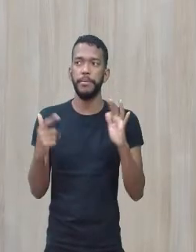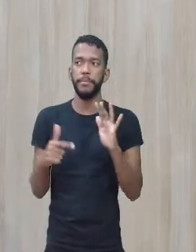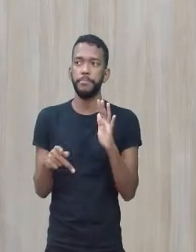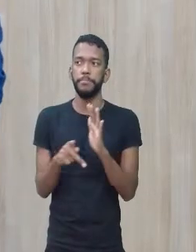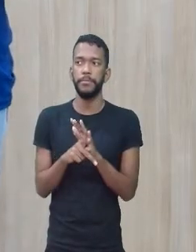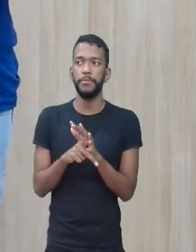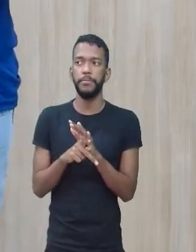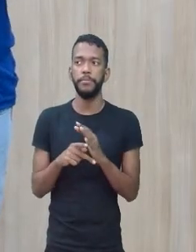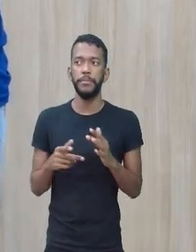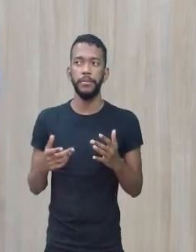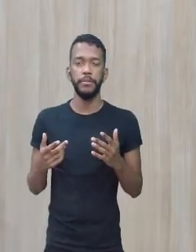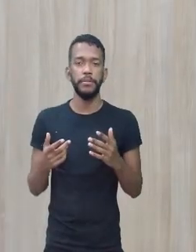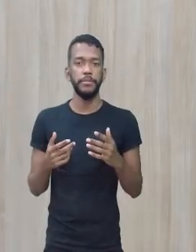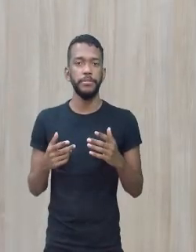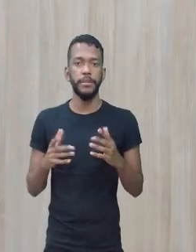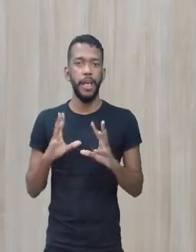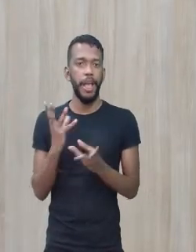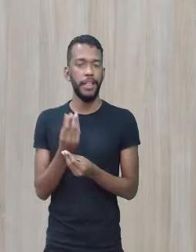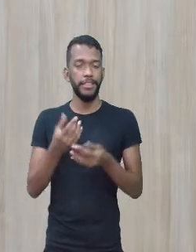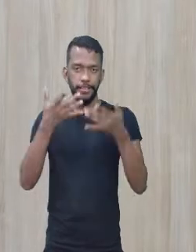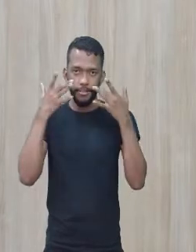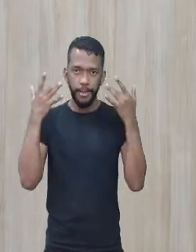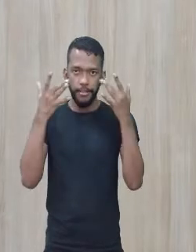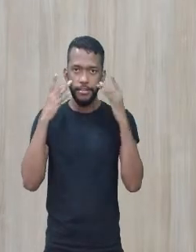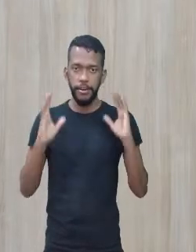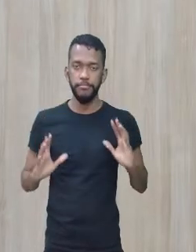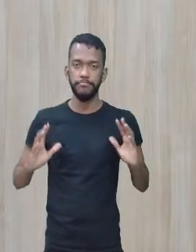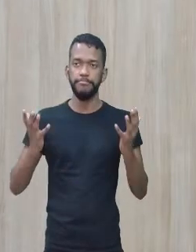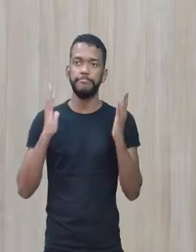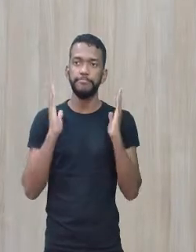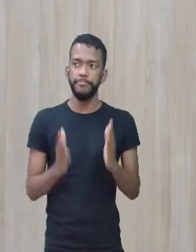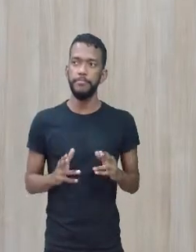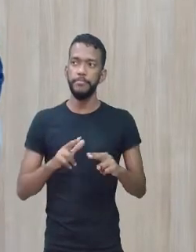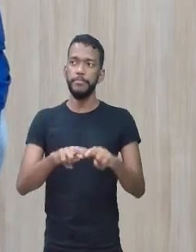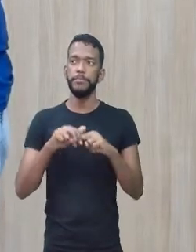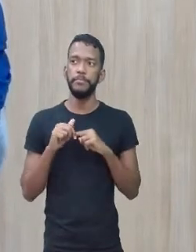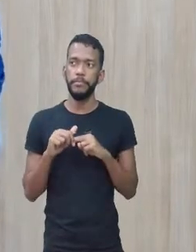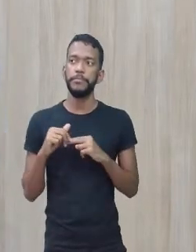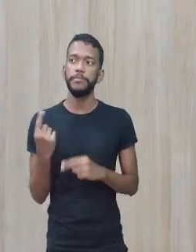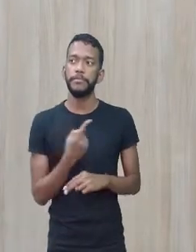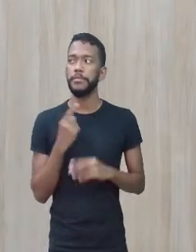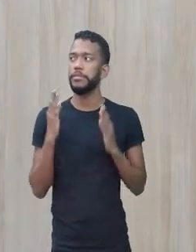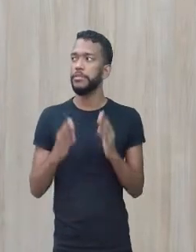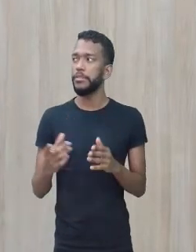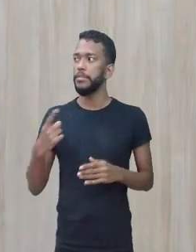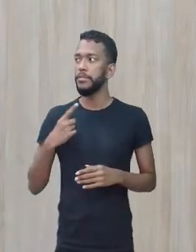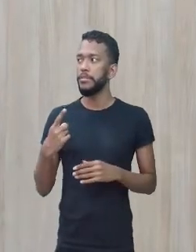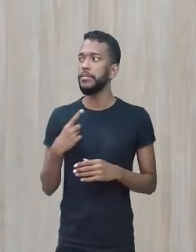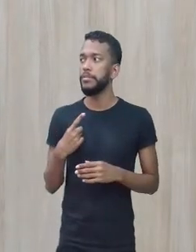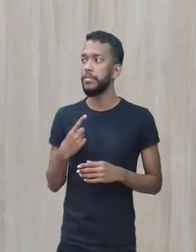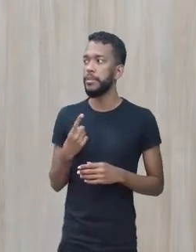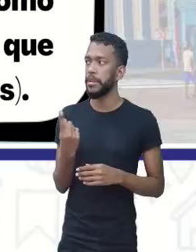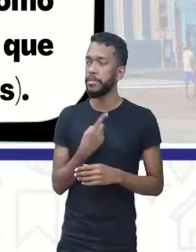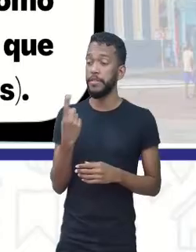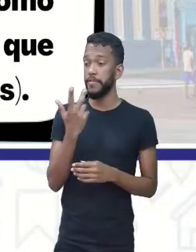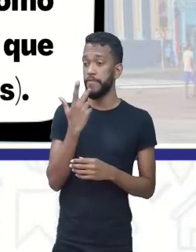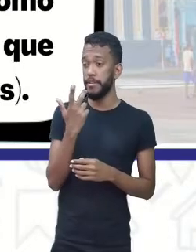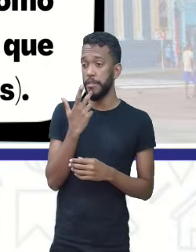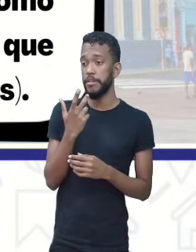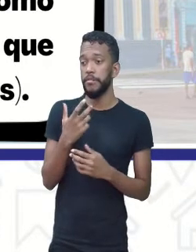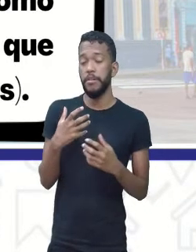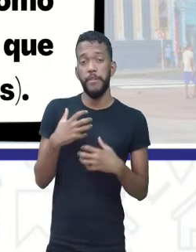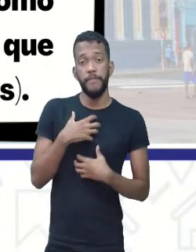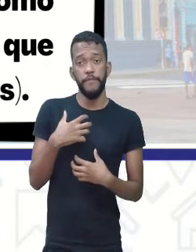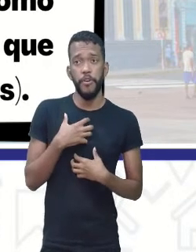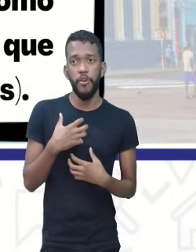arte cênica, da arte teatral, né, e nesse sentido, quando nós falamos dessas formas, né,